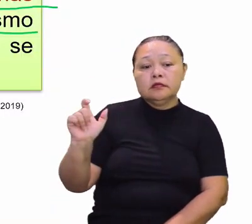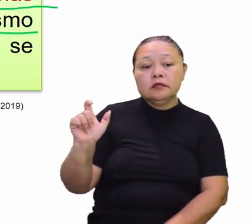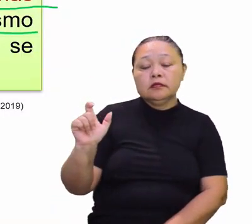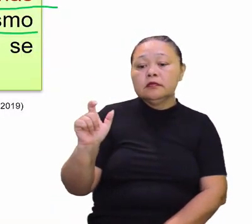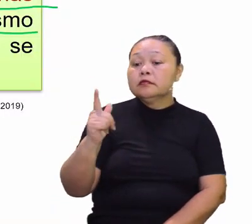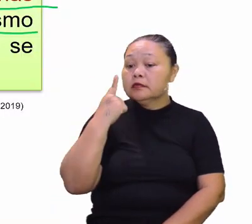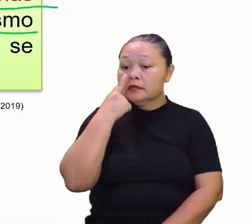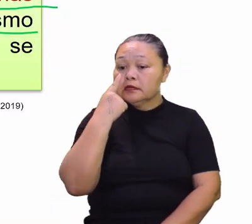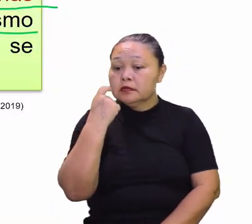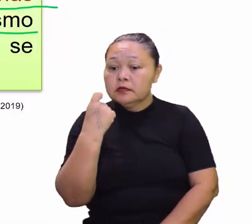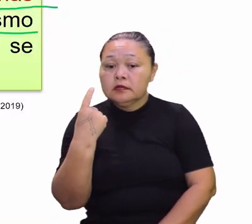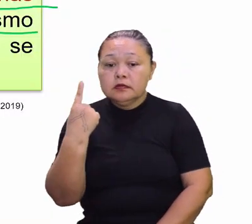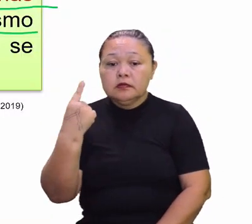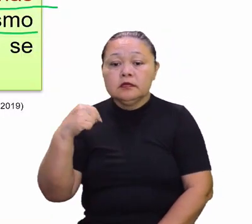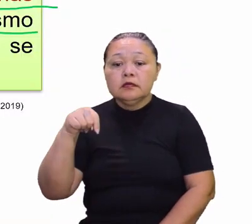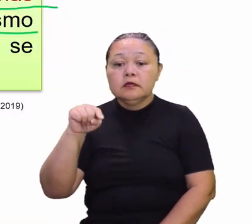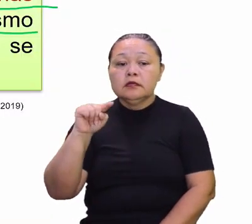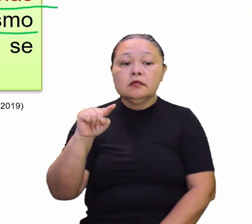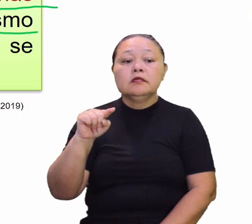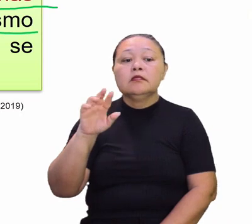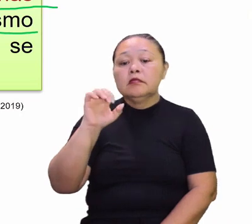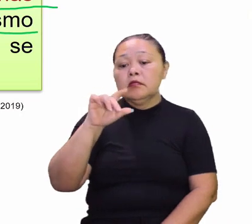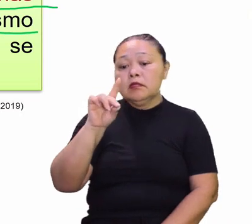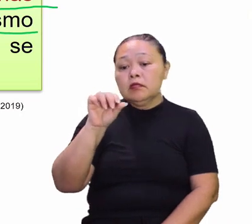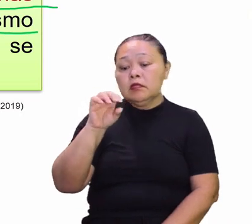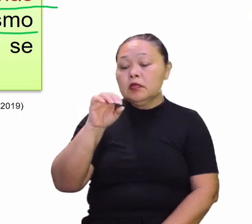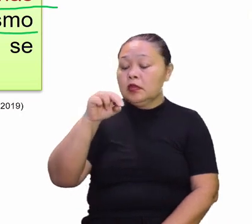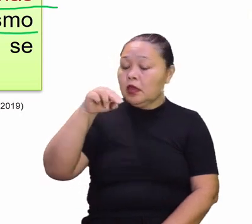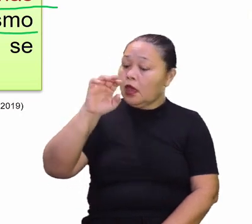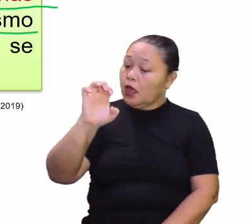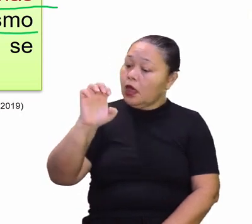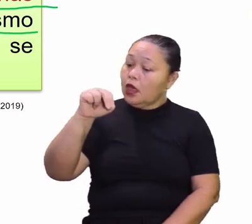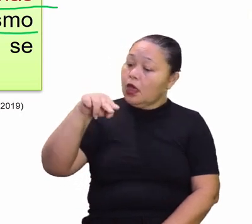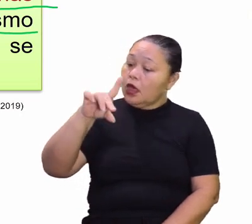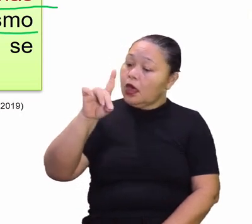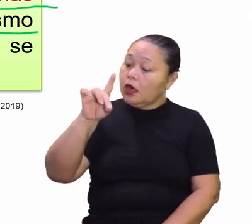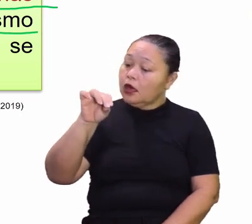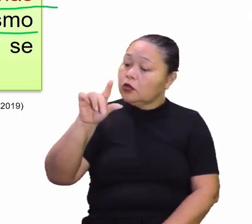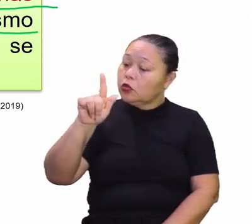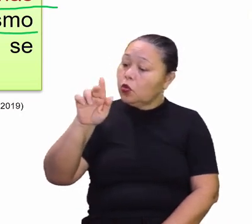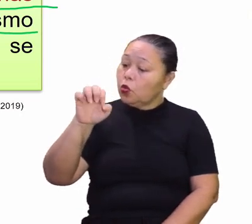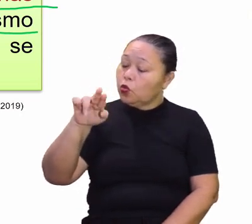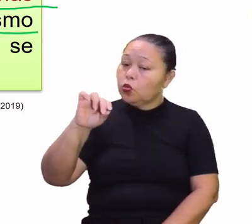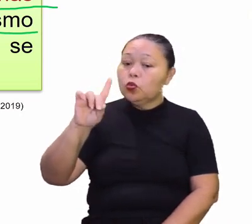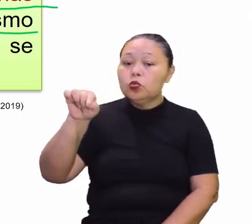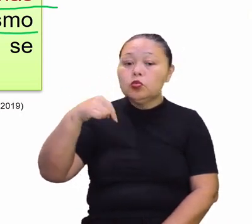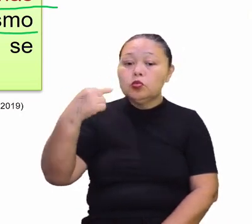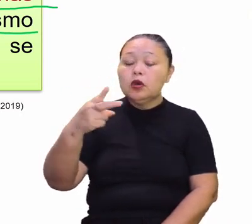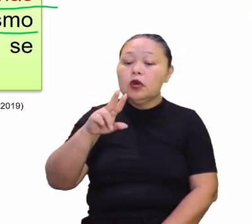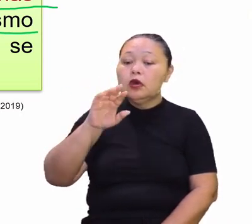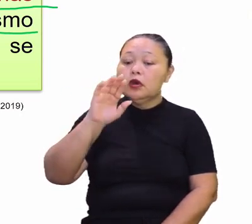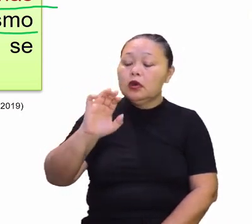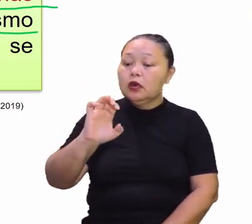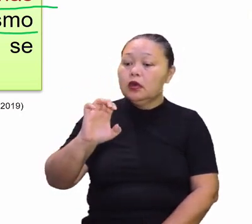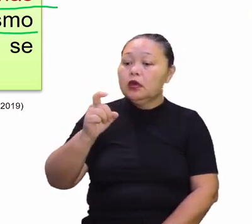eu acho bem interessante, endógenos, né, e as forças endógenas e as